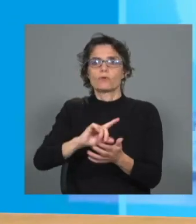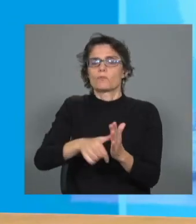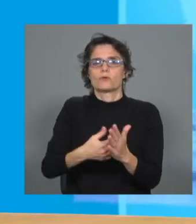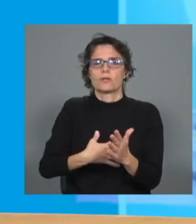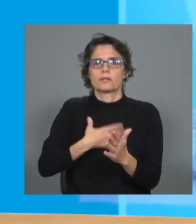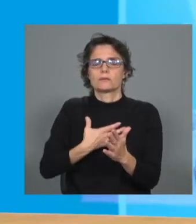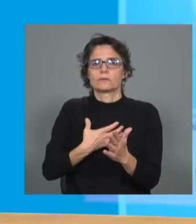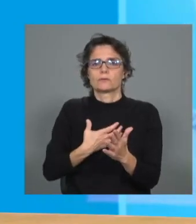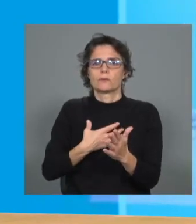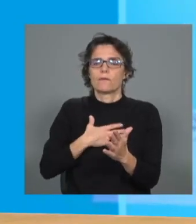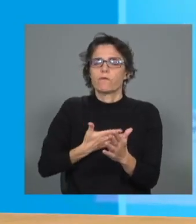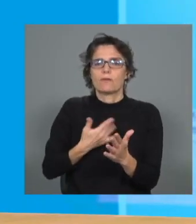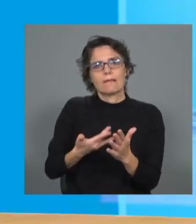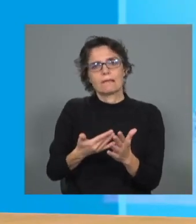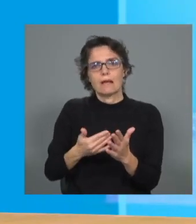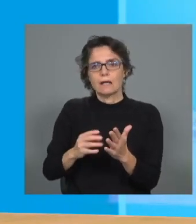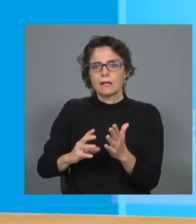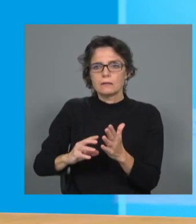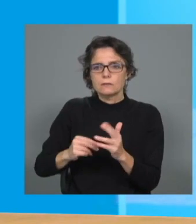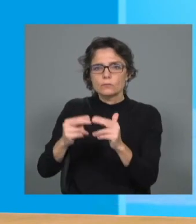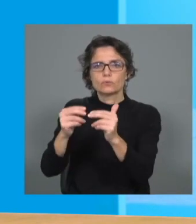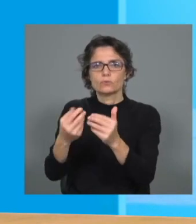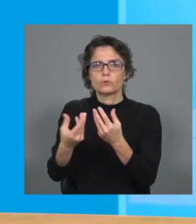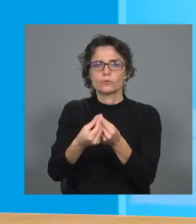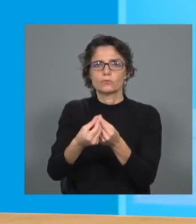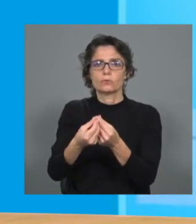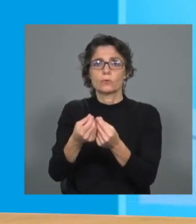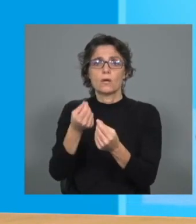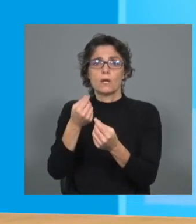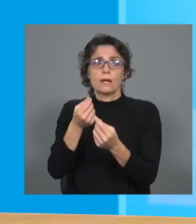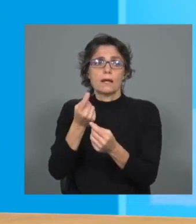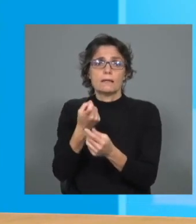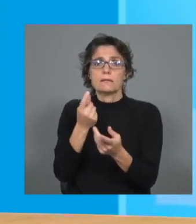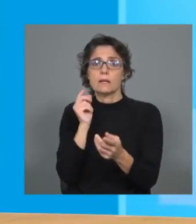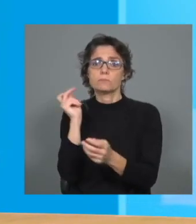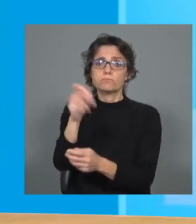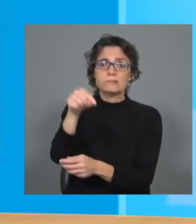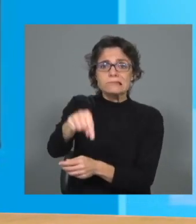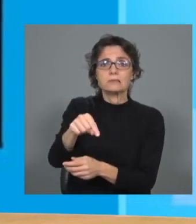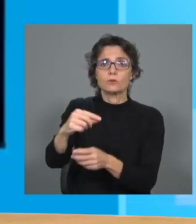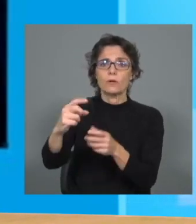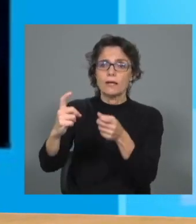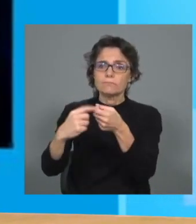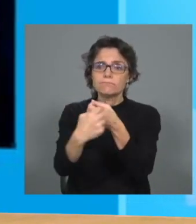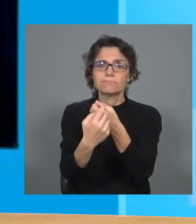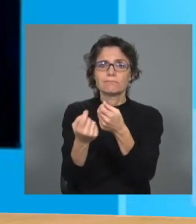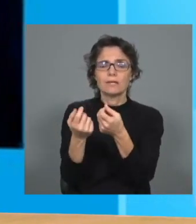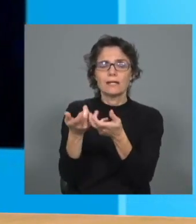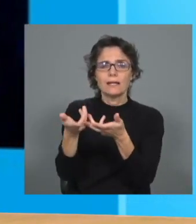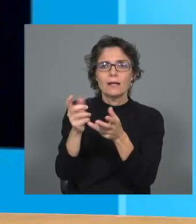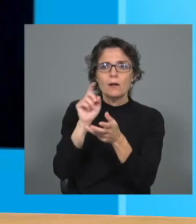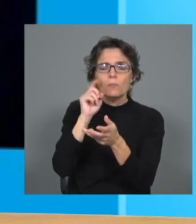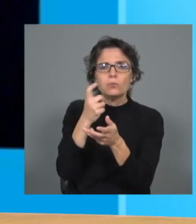no terreno para o implementar. E, portanto, além das comunidades católicas que obviamente estão ao serviço deste projeto de paz e de fraternidade do